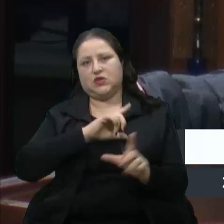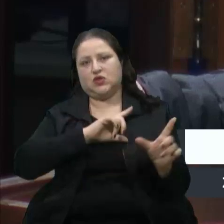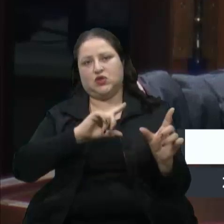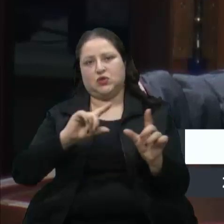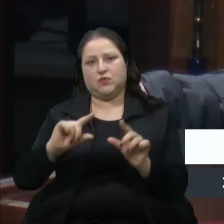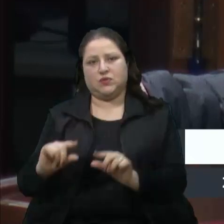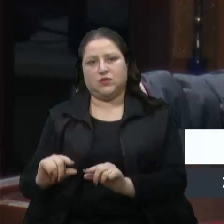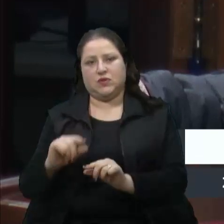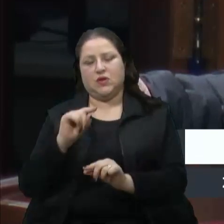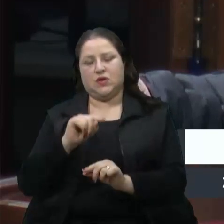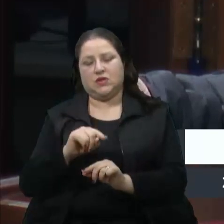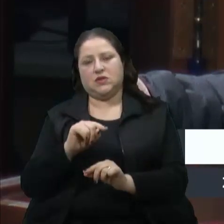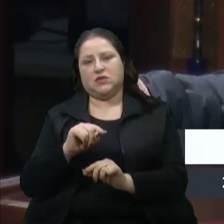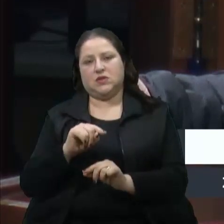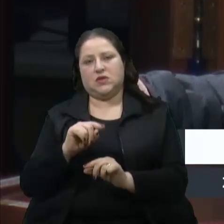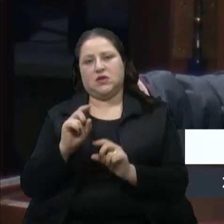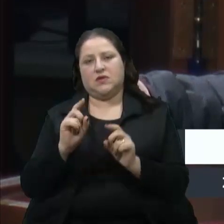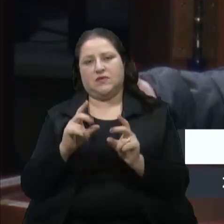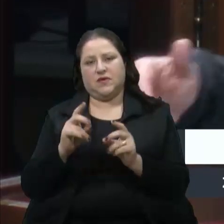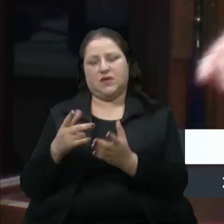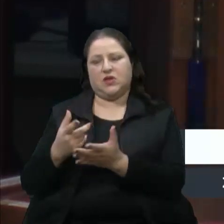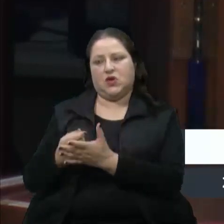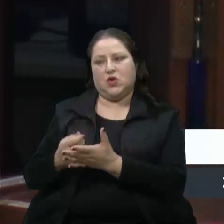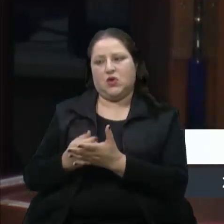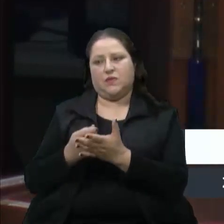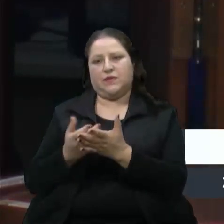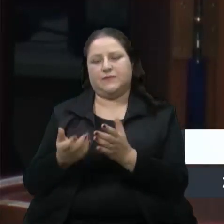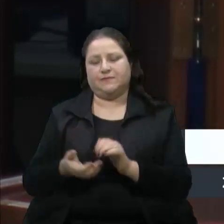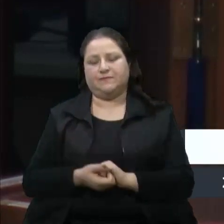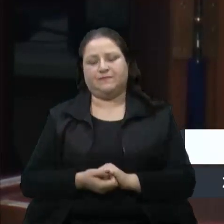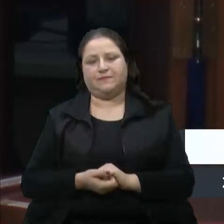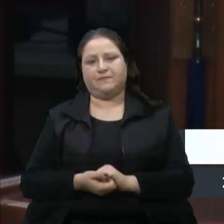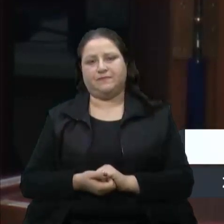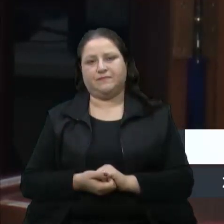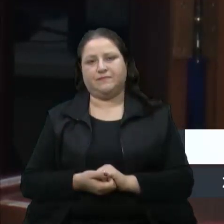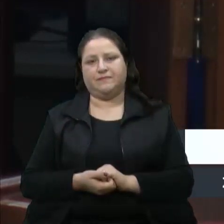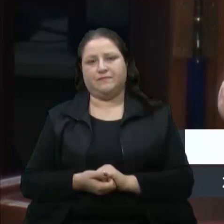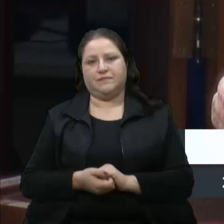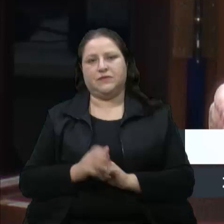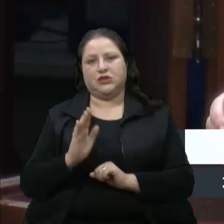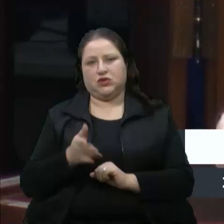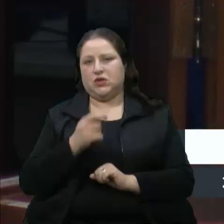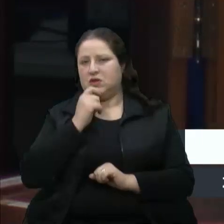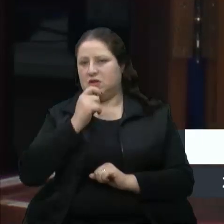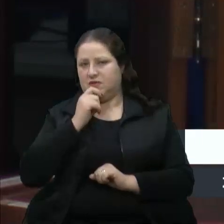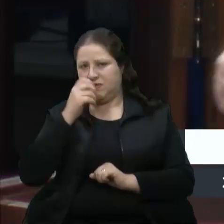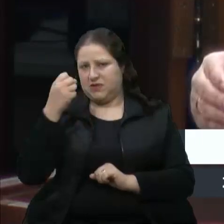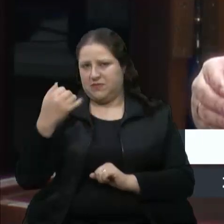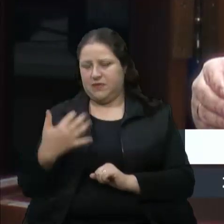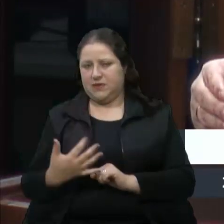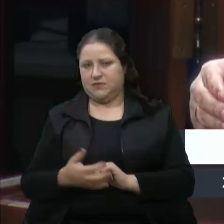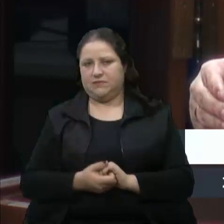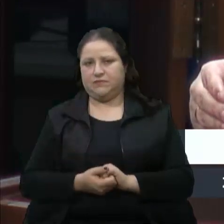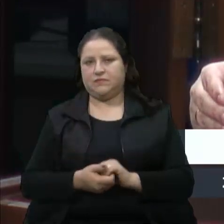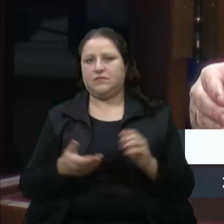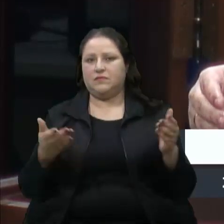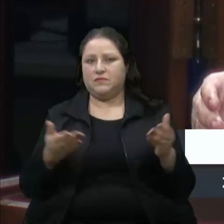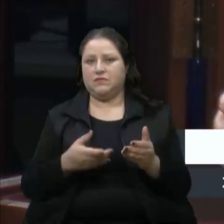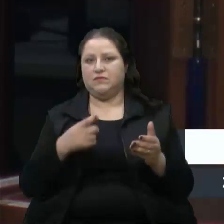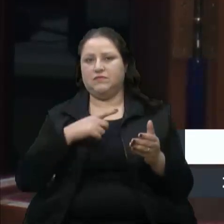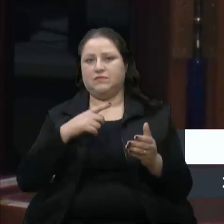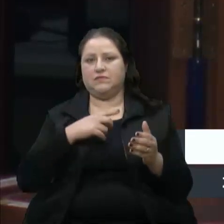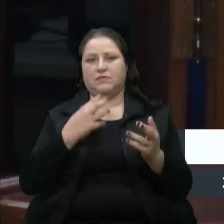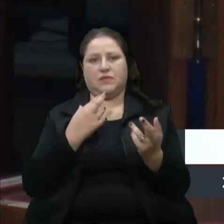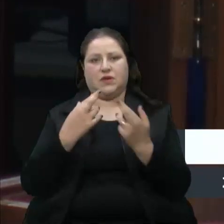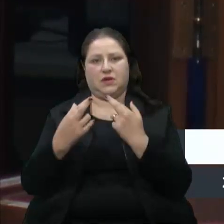né, que esse comércio compre. Como até a gente estava falando em entrevista, toda hoje a relação comercial,